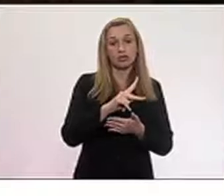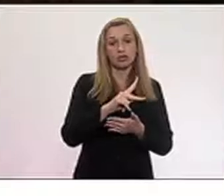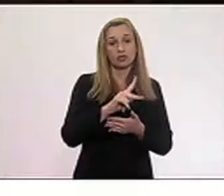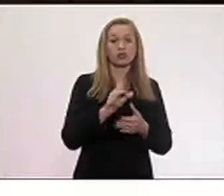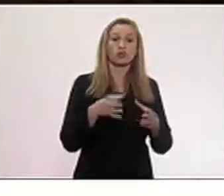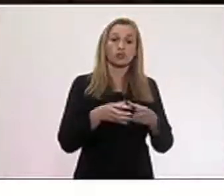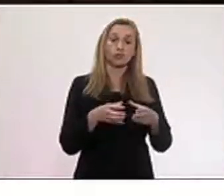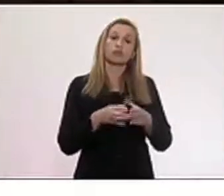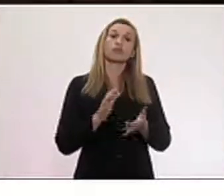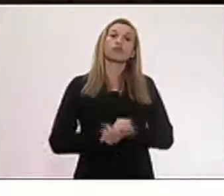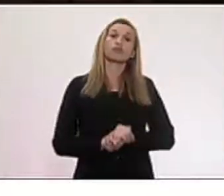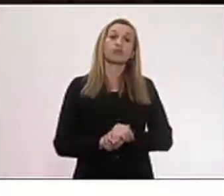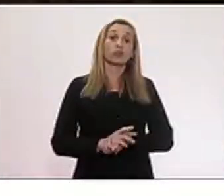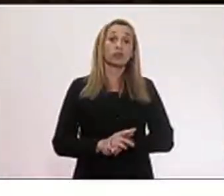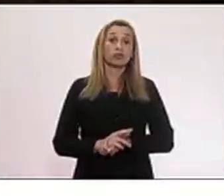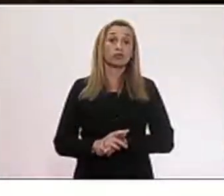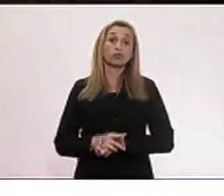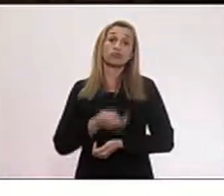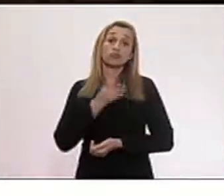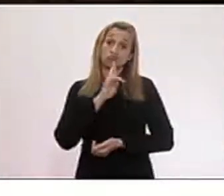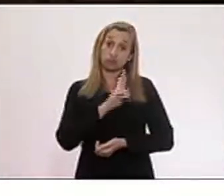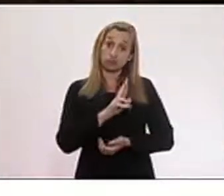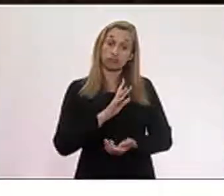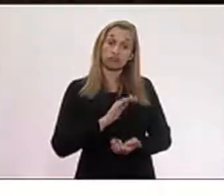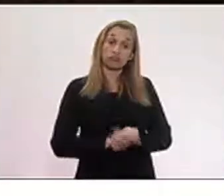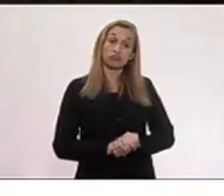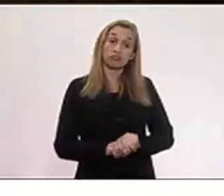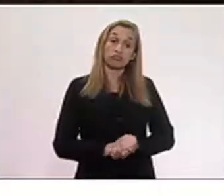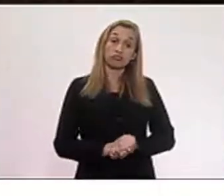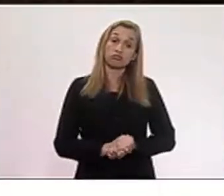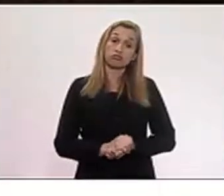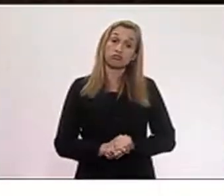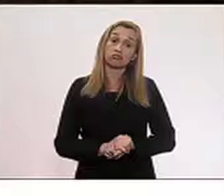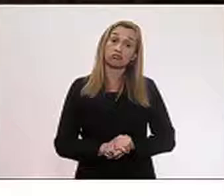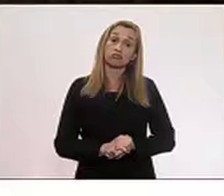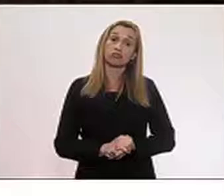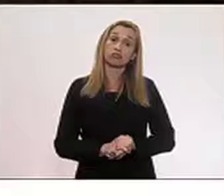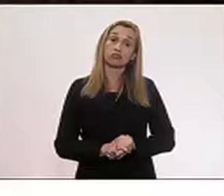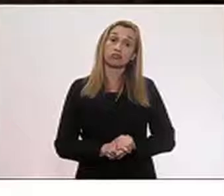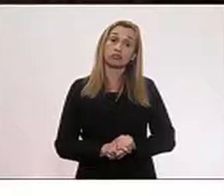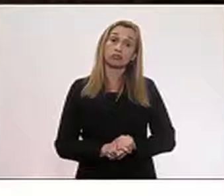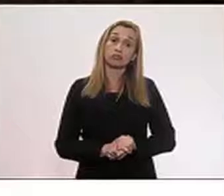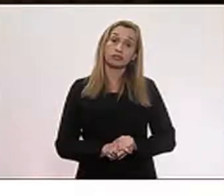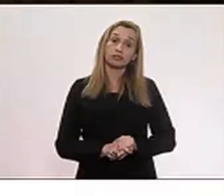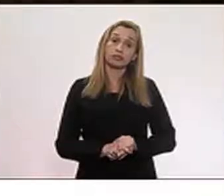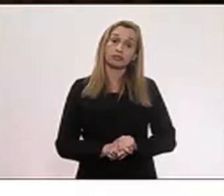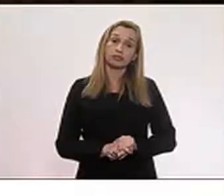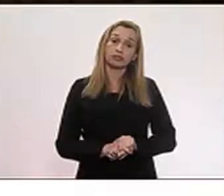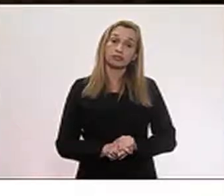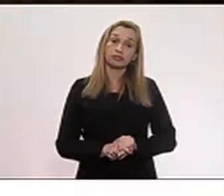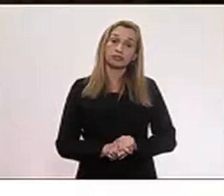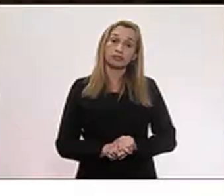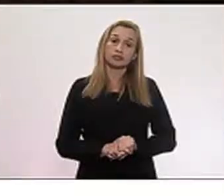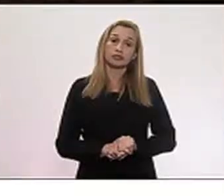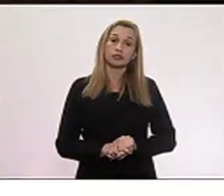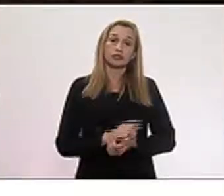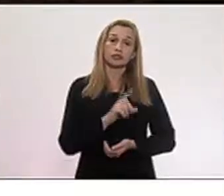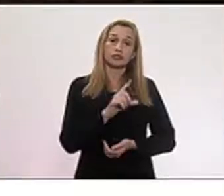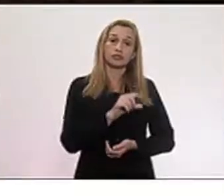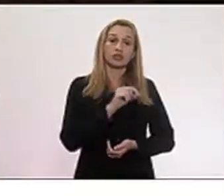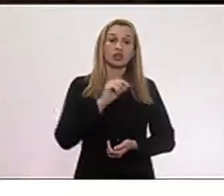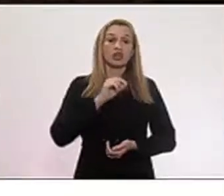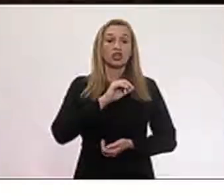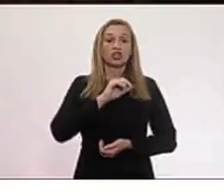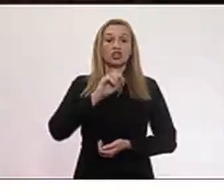Daí resultou a candidatura de Geraldo Alckmin,